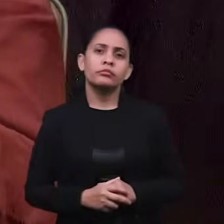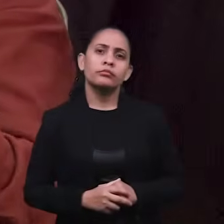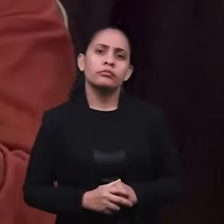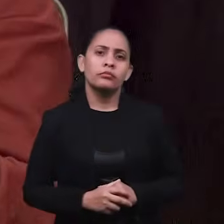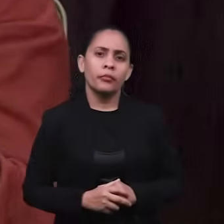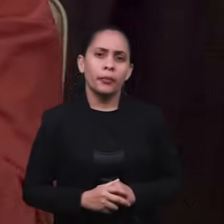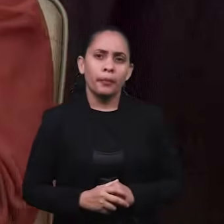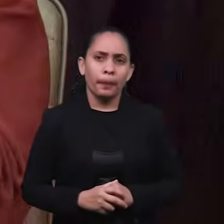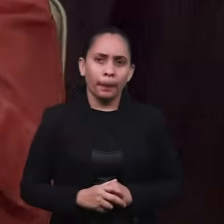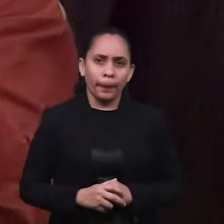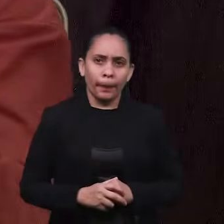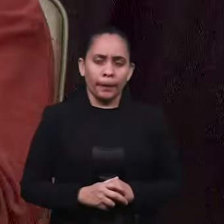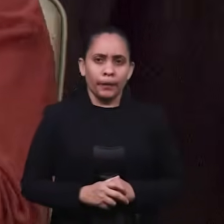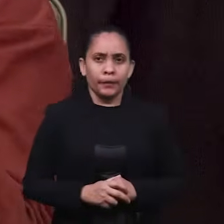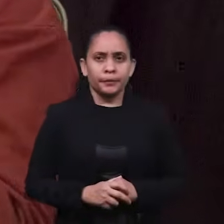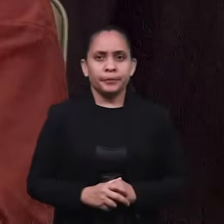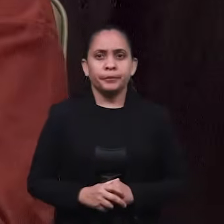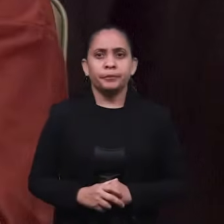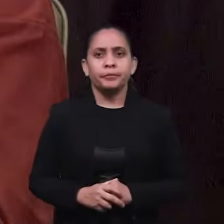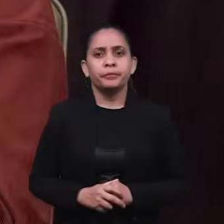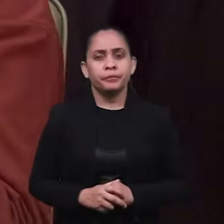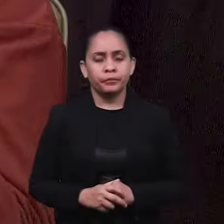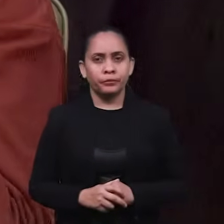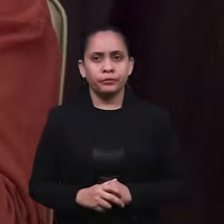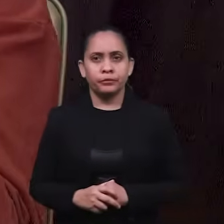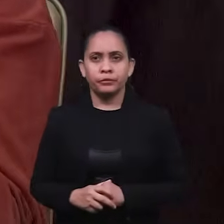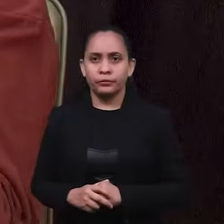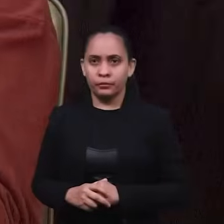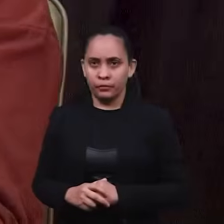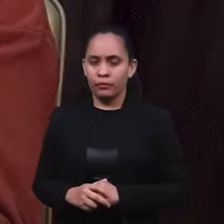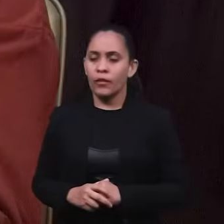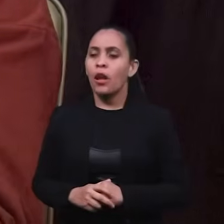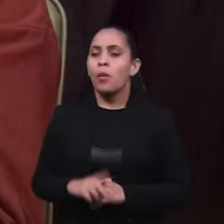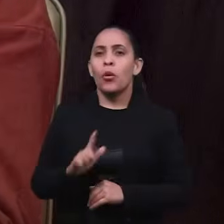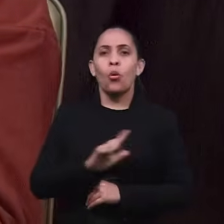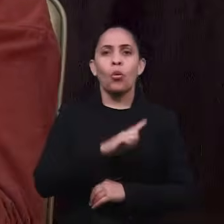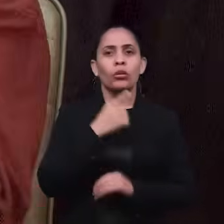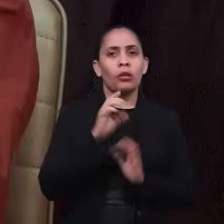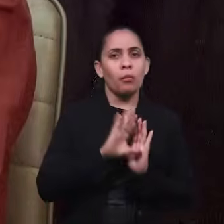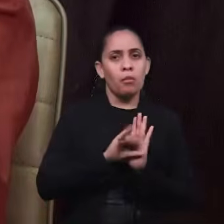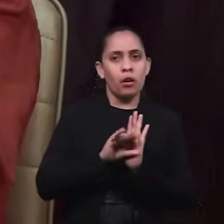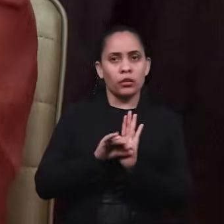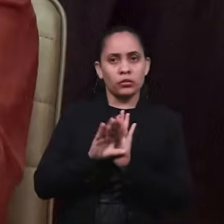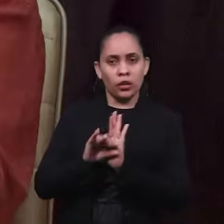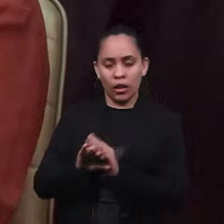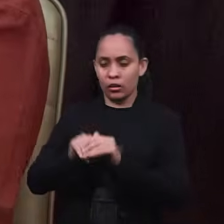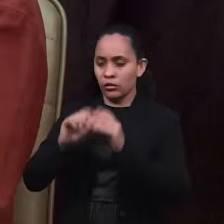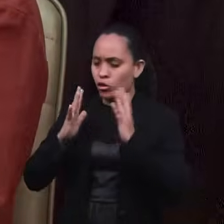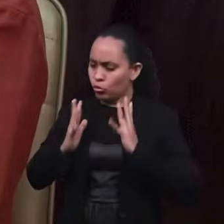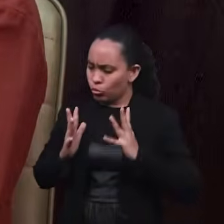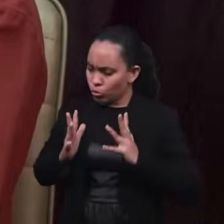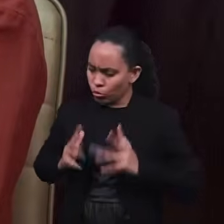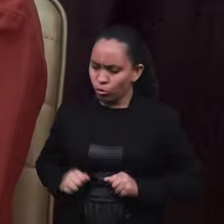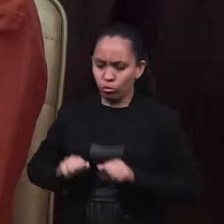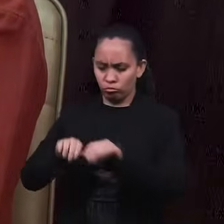com um pano, né? Um pano virgem, para não levar nenhum tipo de bactéria para lá para o local, deixa bem